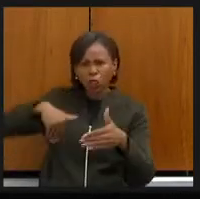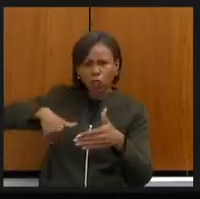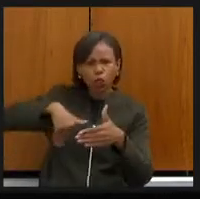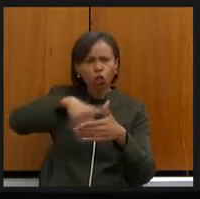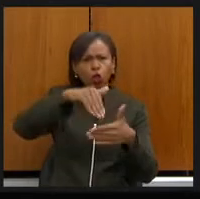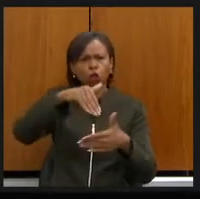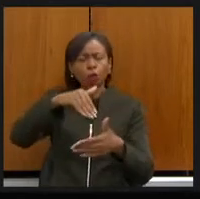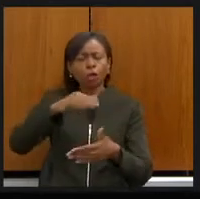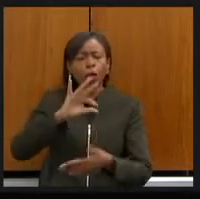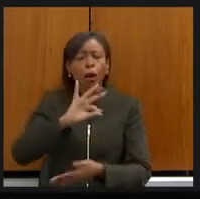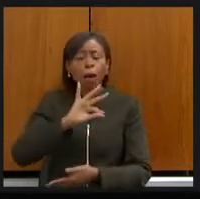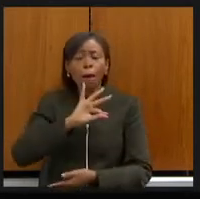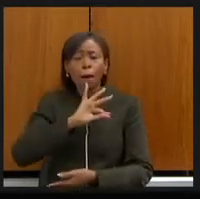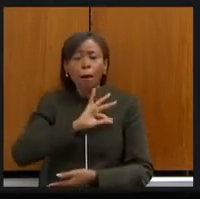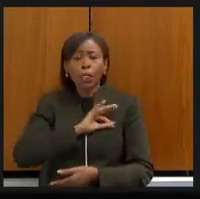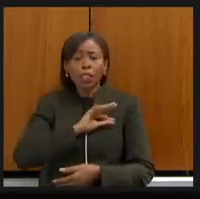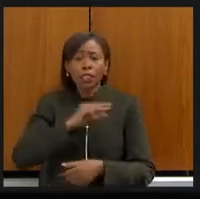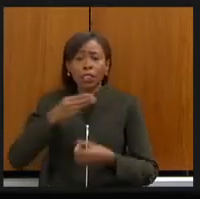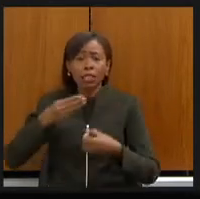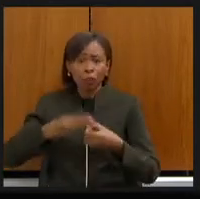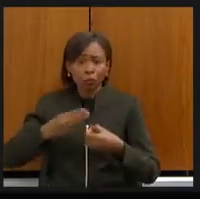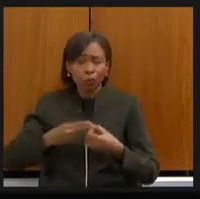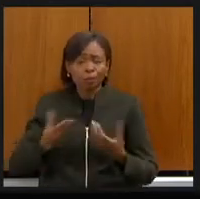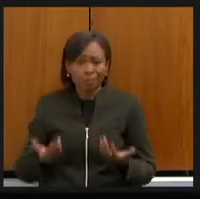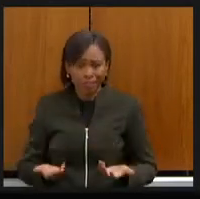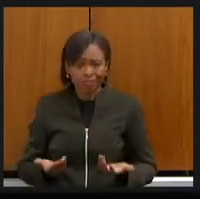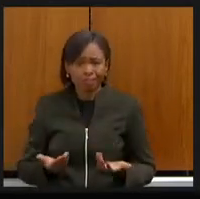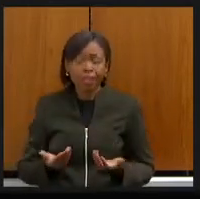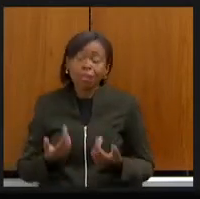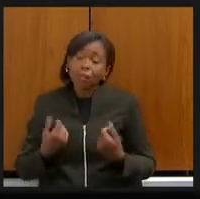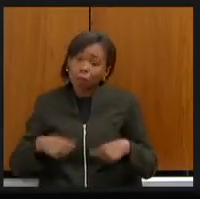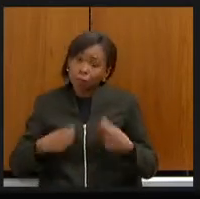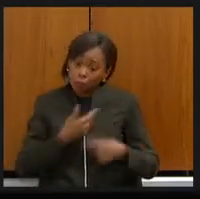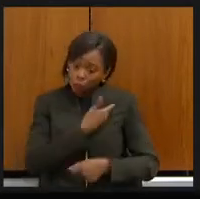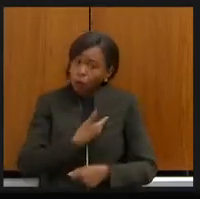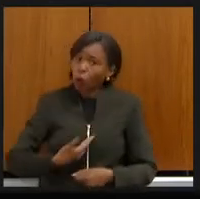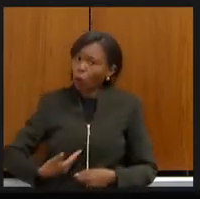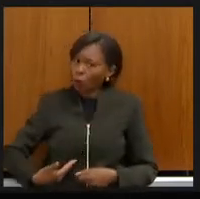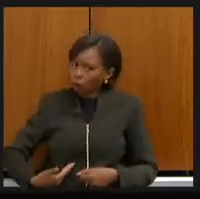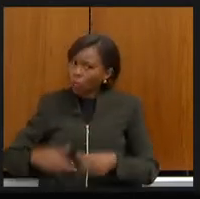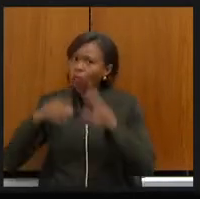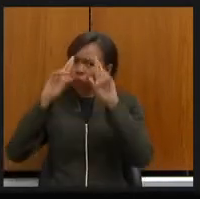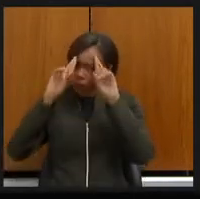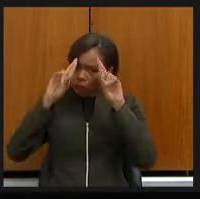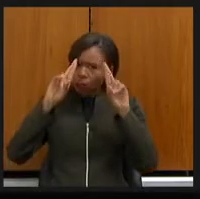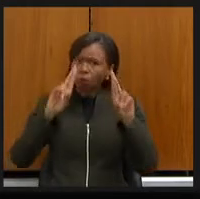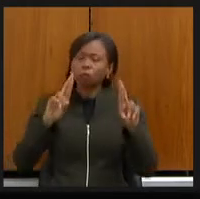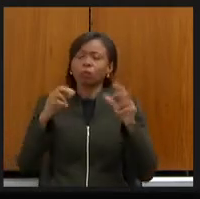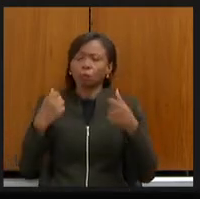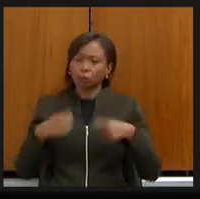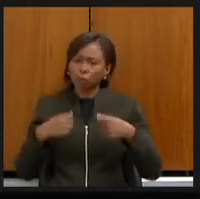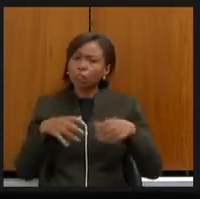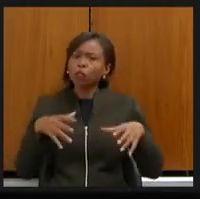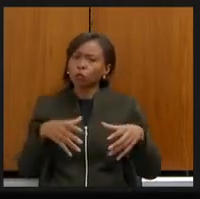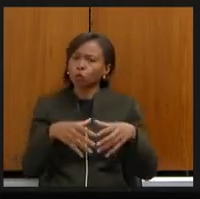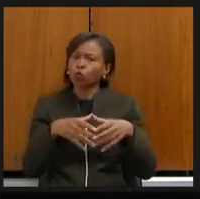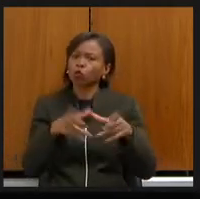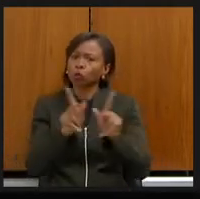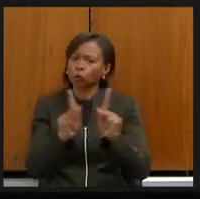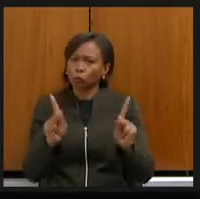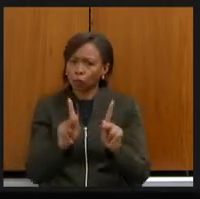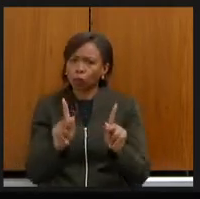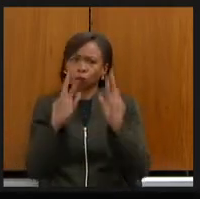municipais eu acho que os governantes eles deveriam ter um pouquinho mais de respeito com a nossa classe